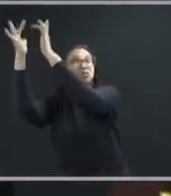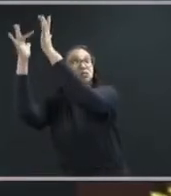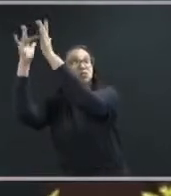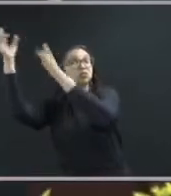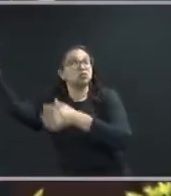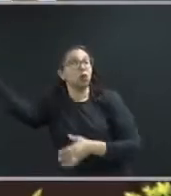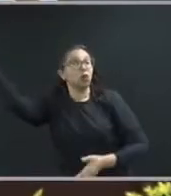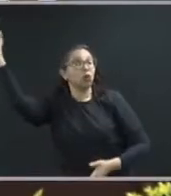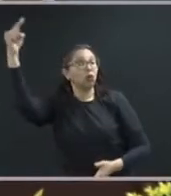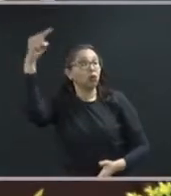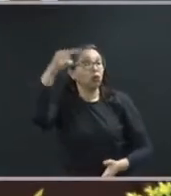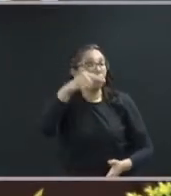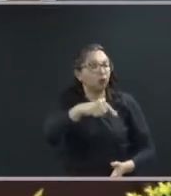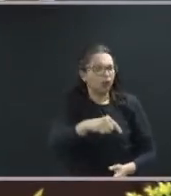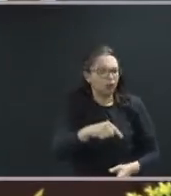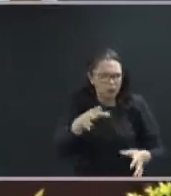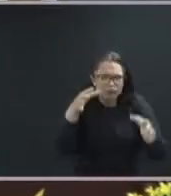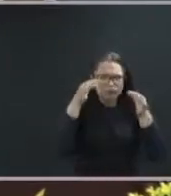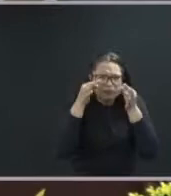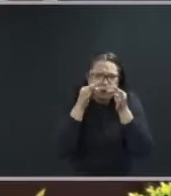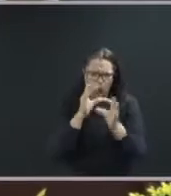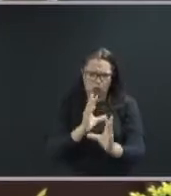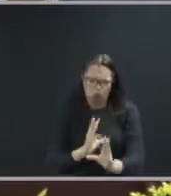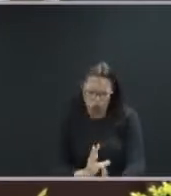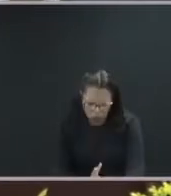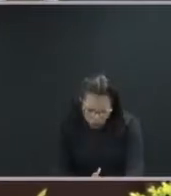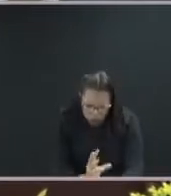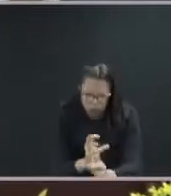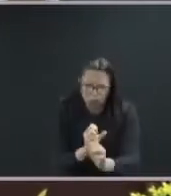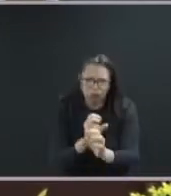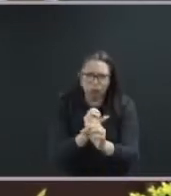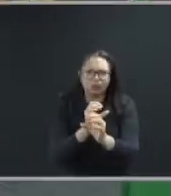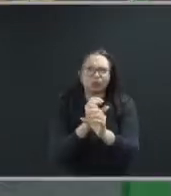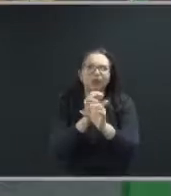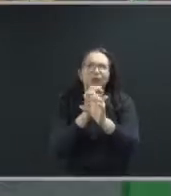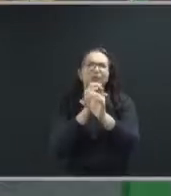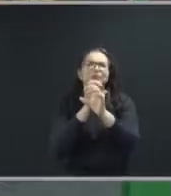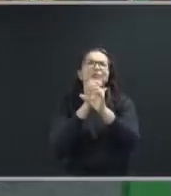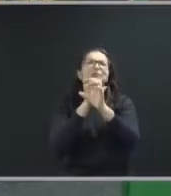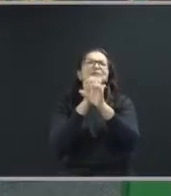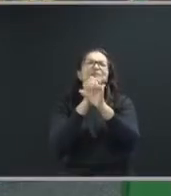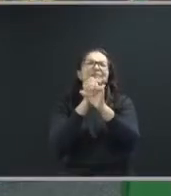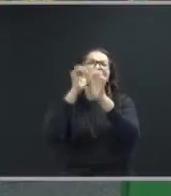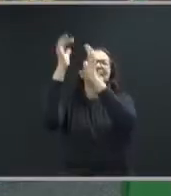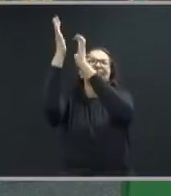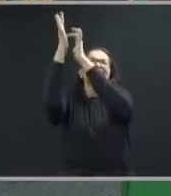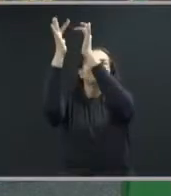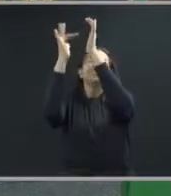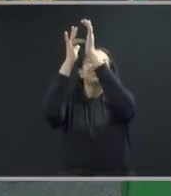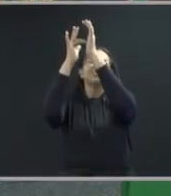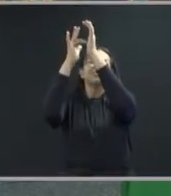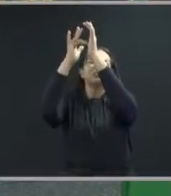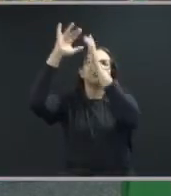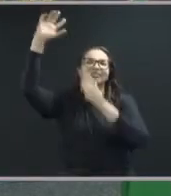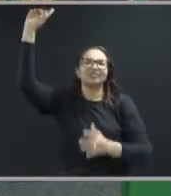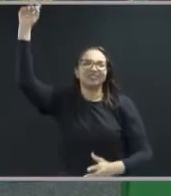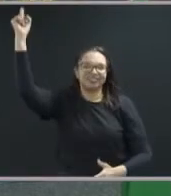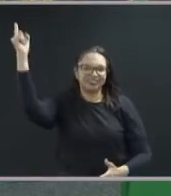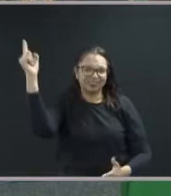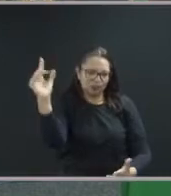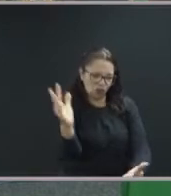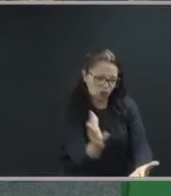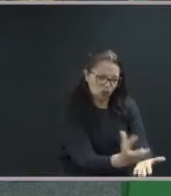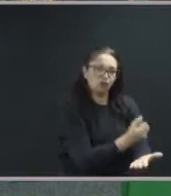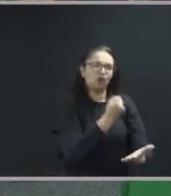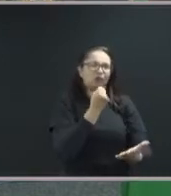A trombeta vai tocar. Eu gostaria de estar dormindo quando Jesus viesse.